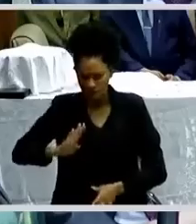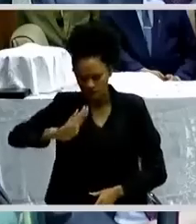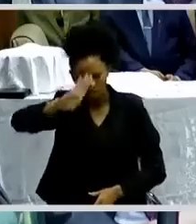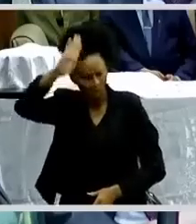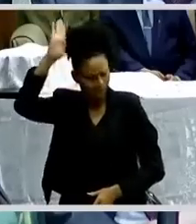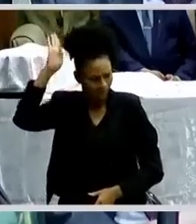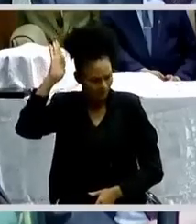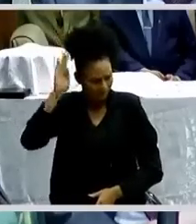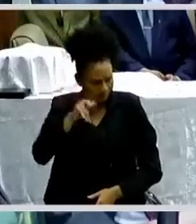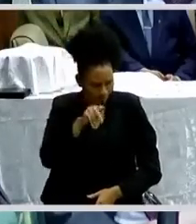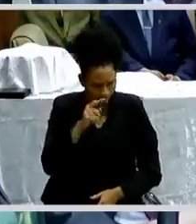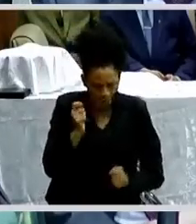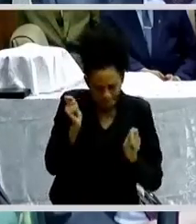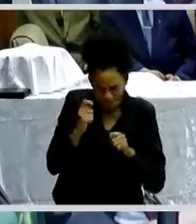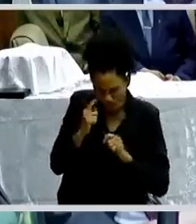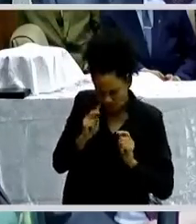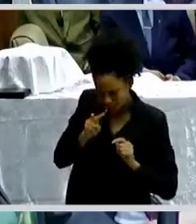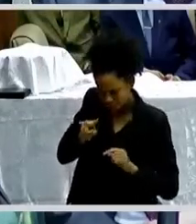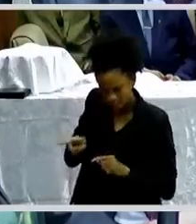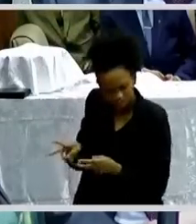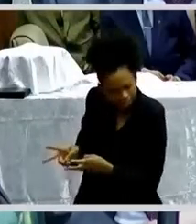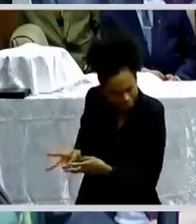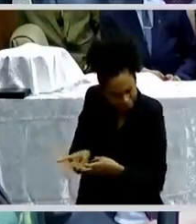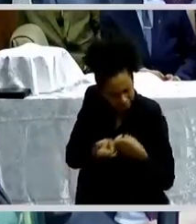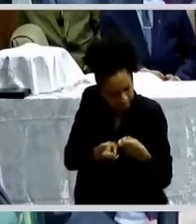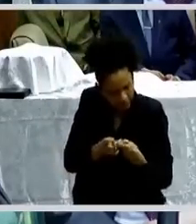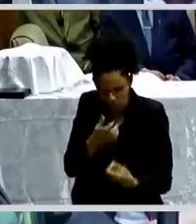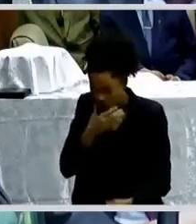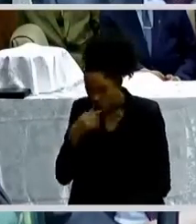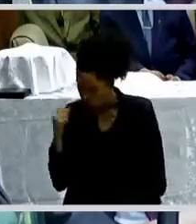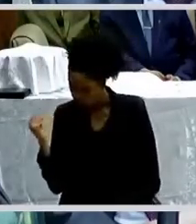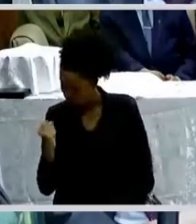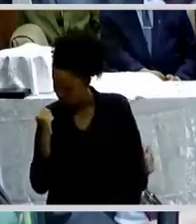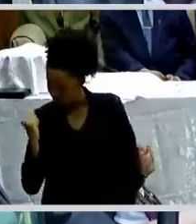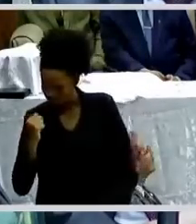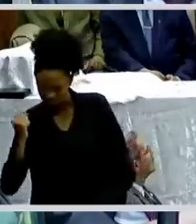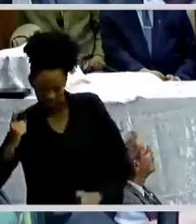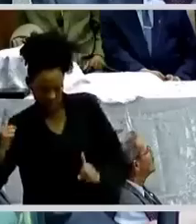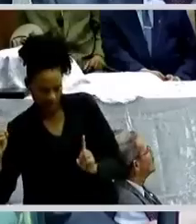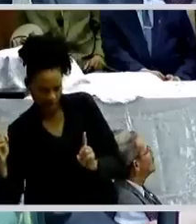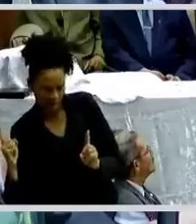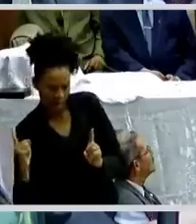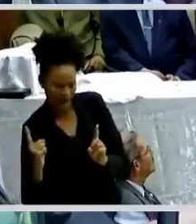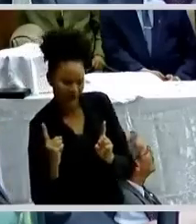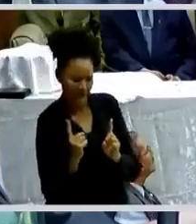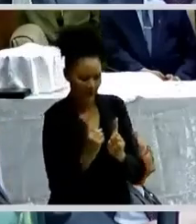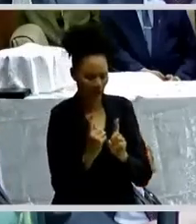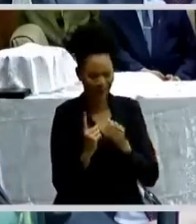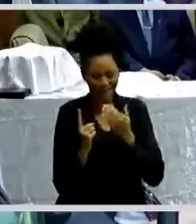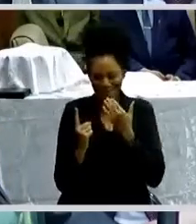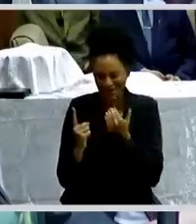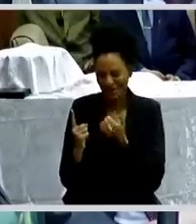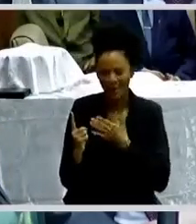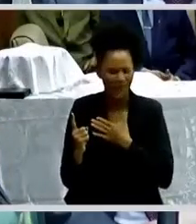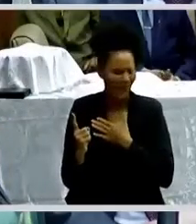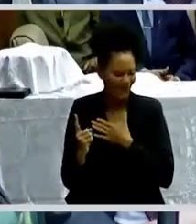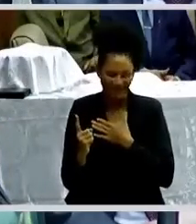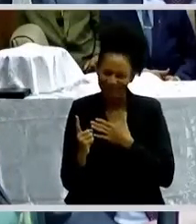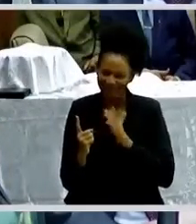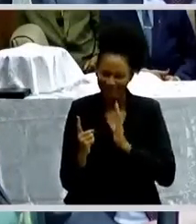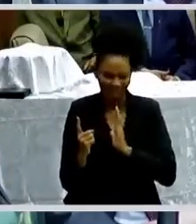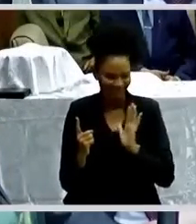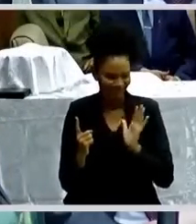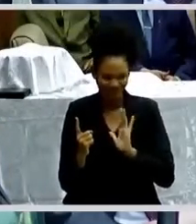podem observar que Saul ele não se aproxima do povo como o povo preferia. Então,